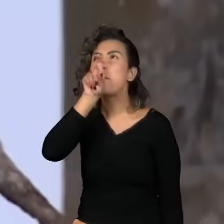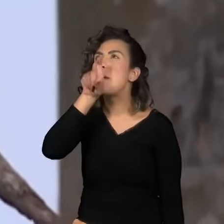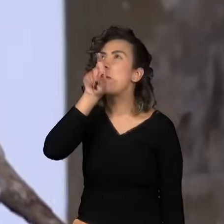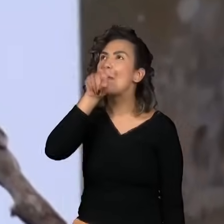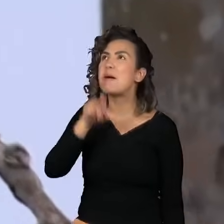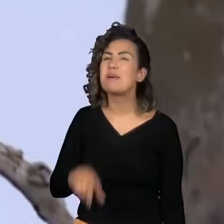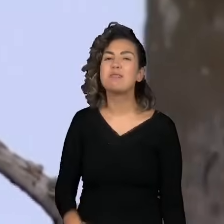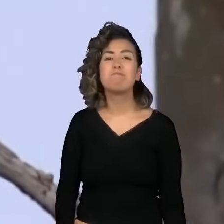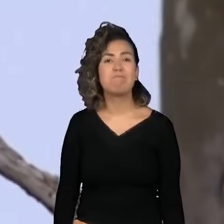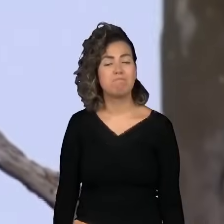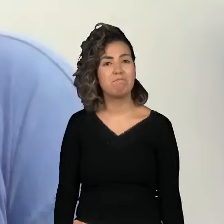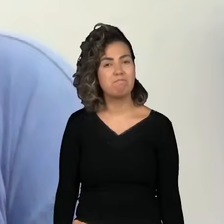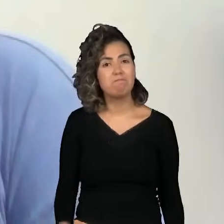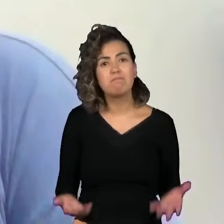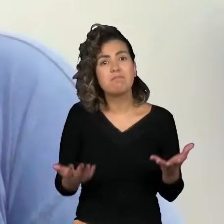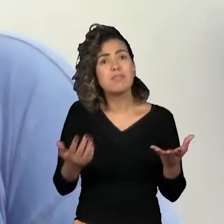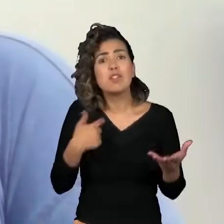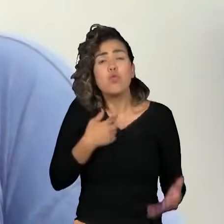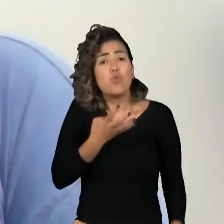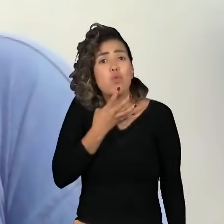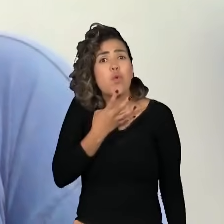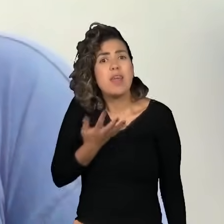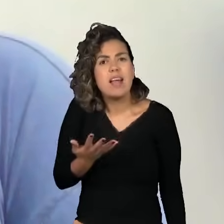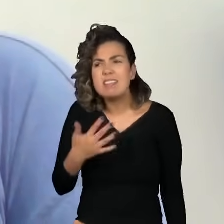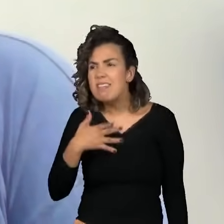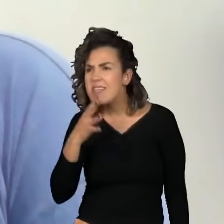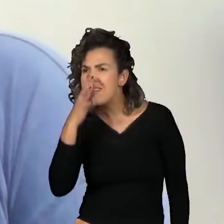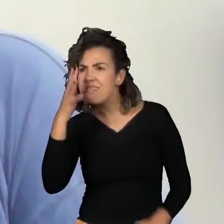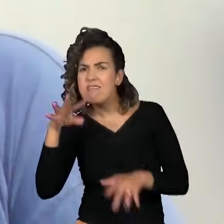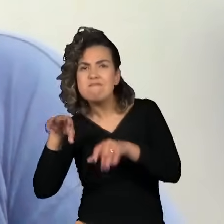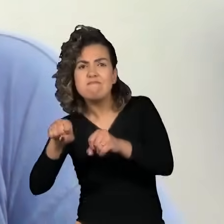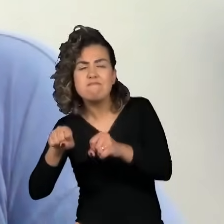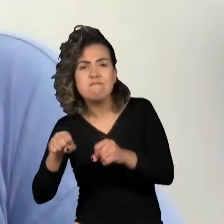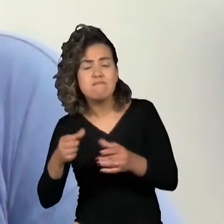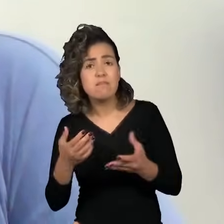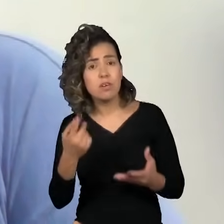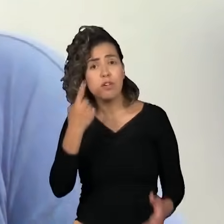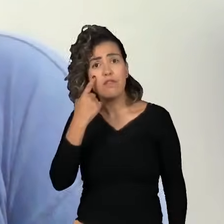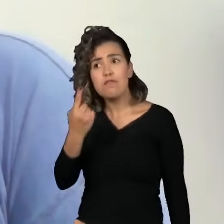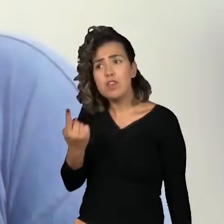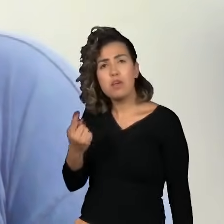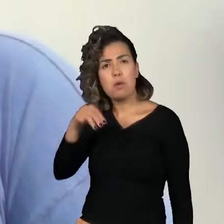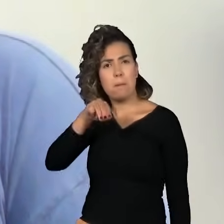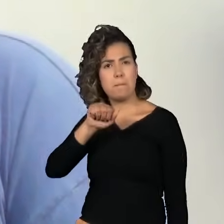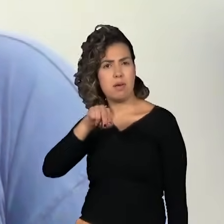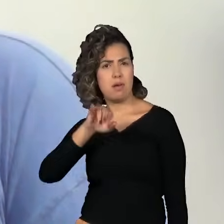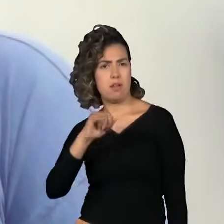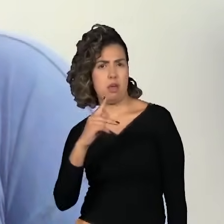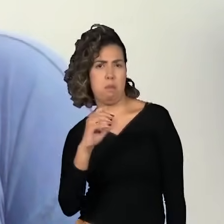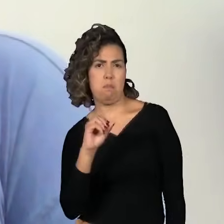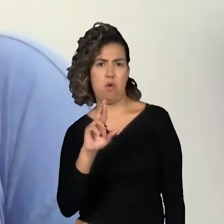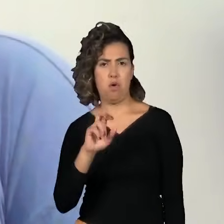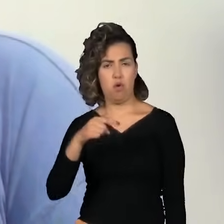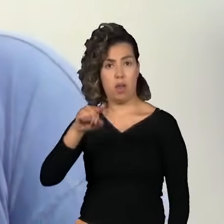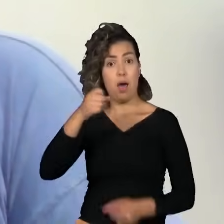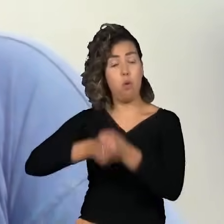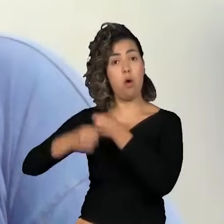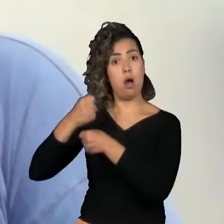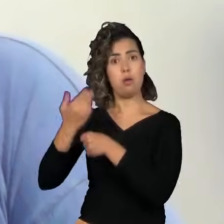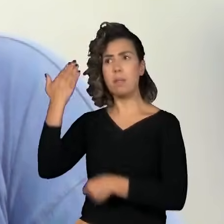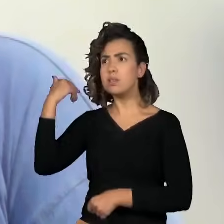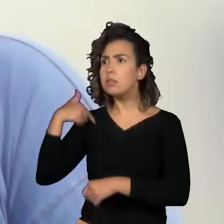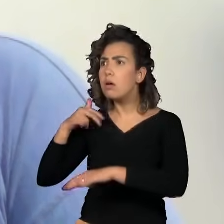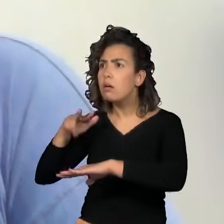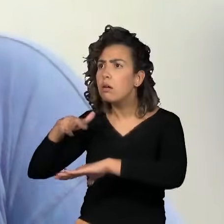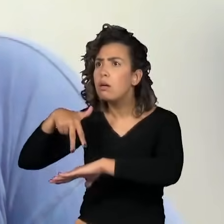A gente pode estar perdendo coisas que a gente ainda nem conhece. Recentemente, ali no município de Manicoré, onde a gente realizou uma expedição no ano passado, foi